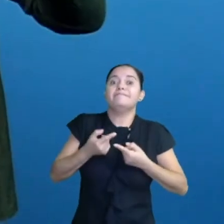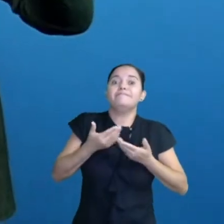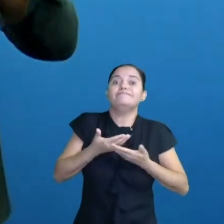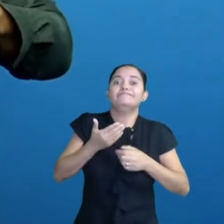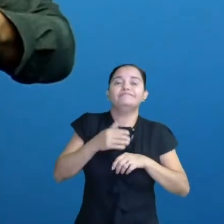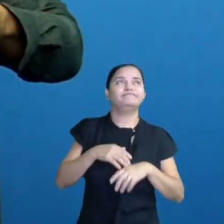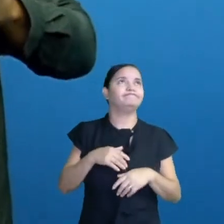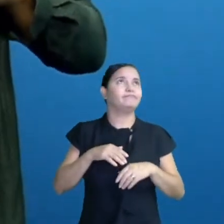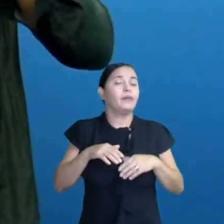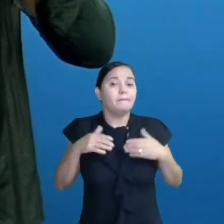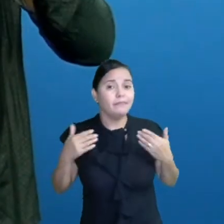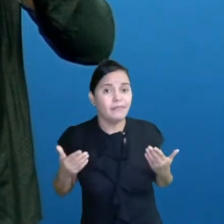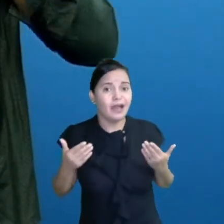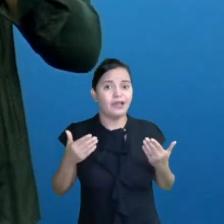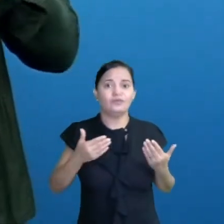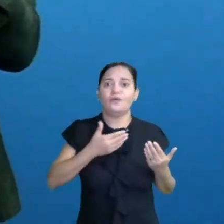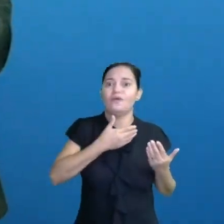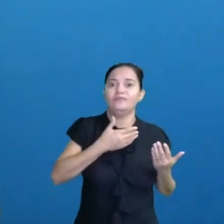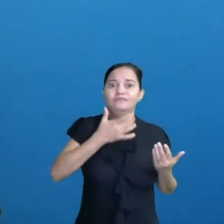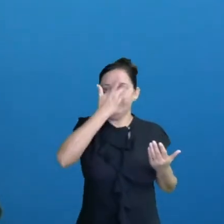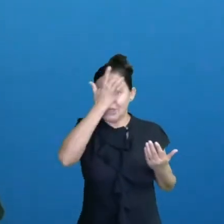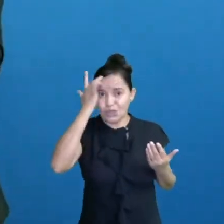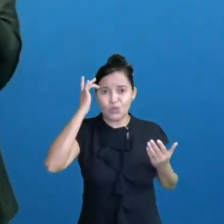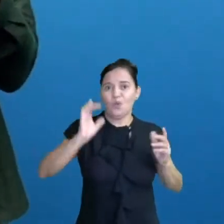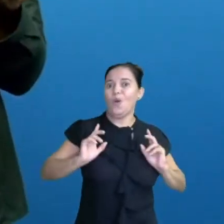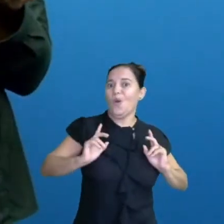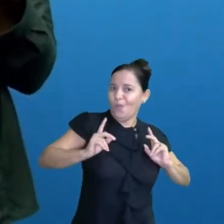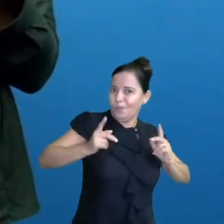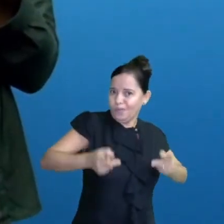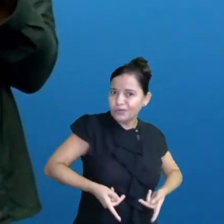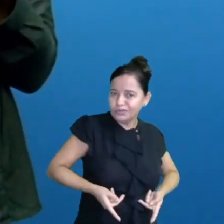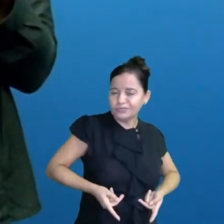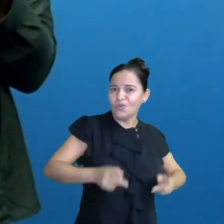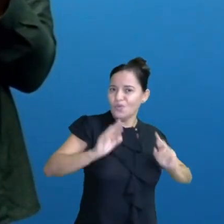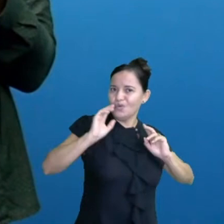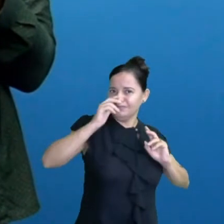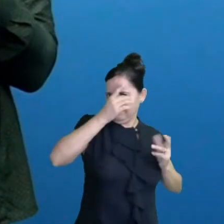ela é deletérica, que ela é preocupante no sentido